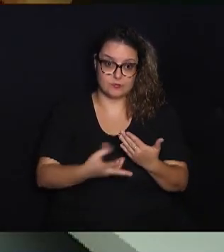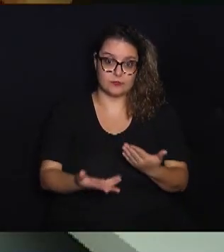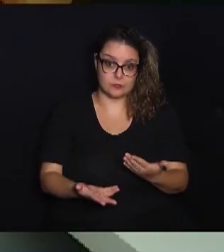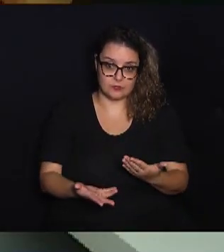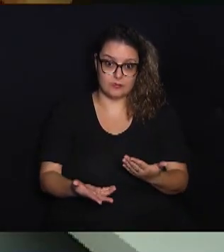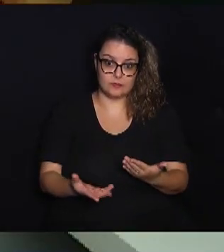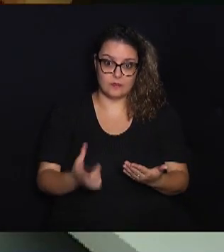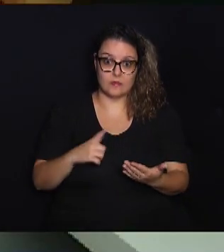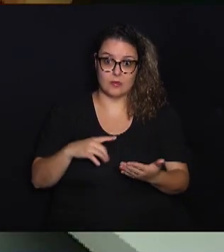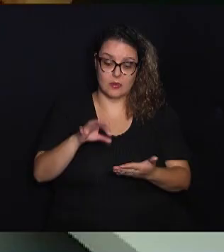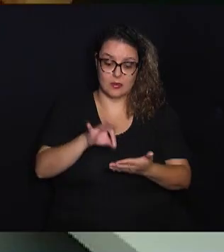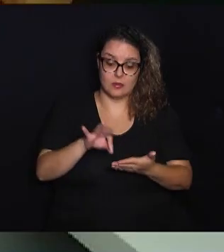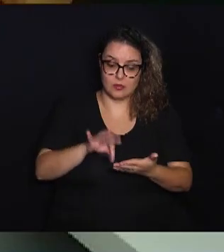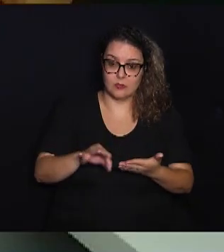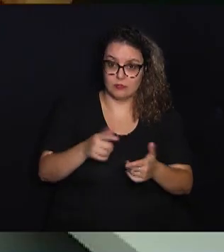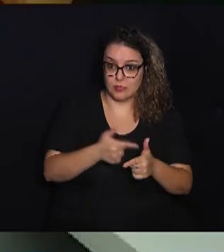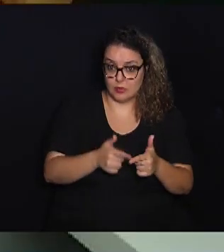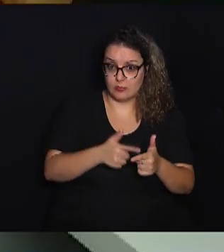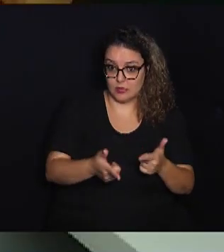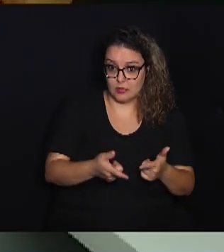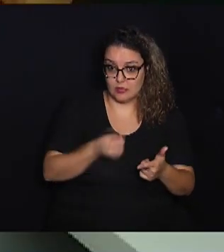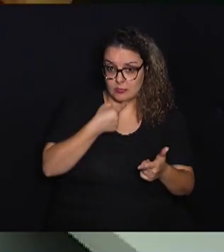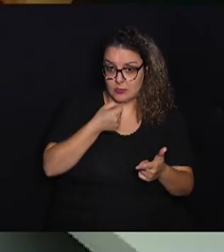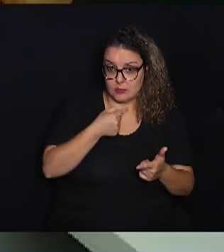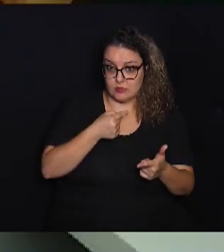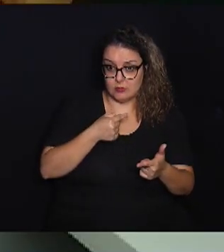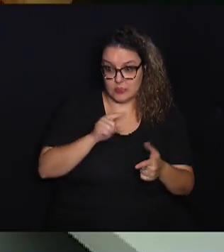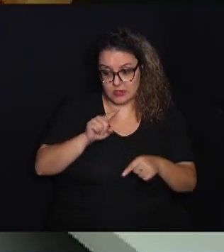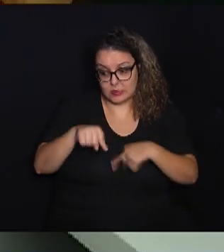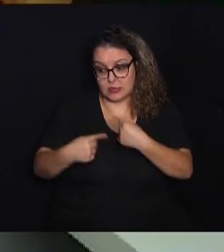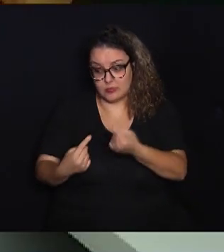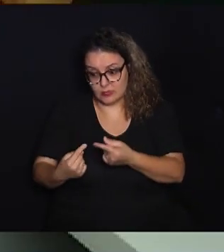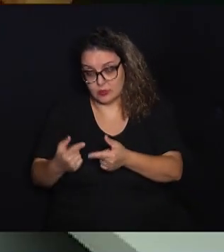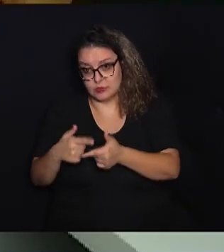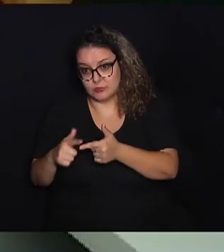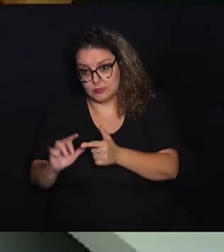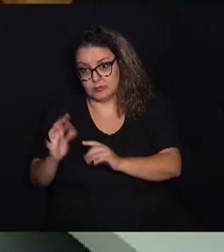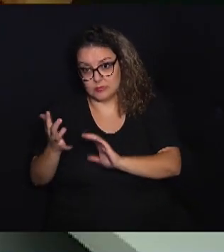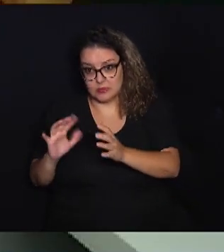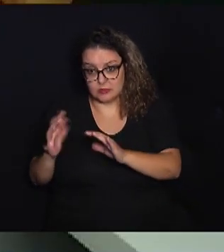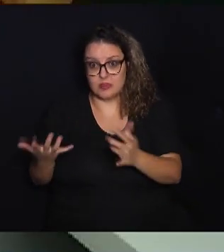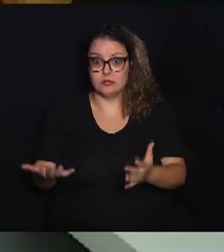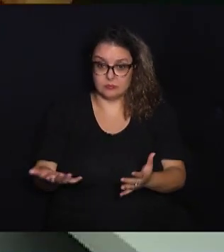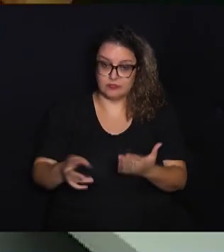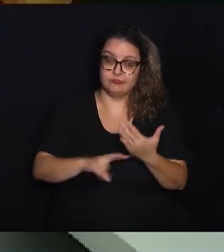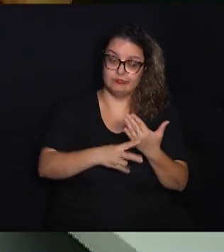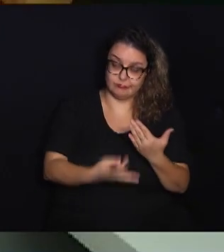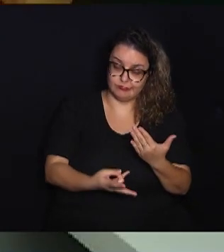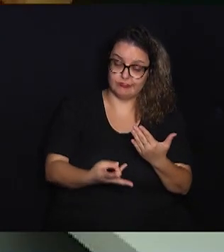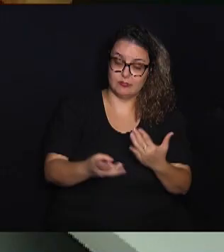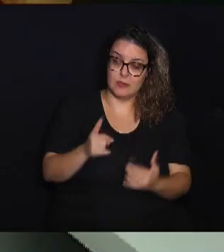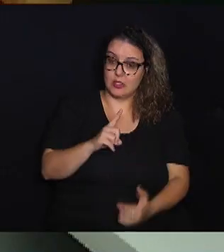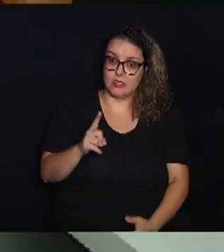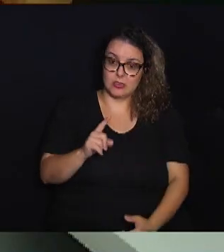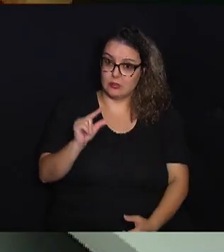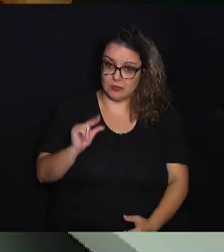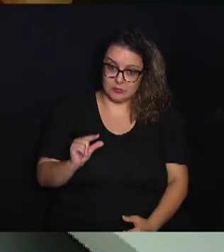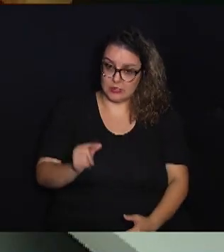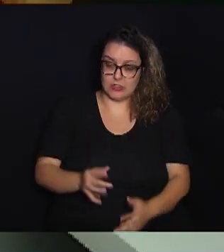tentou corrigir um problema com uma droga, né, mas a gente está tendo umas consequências que não são